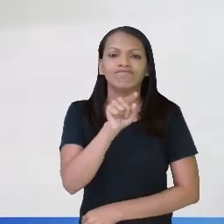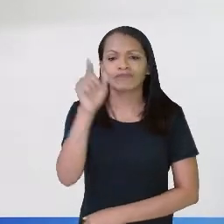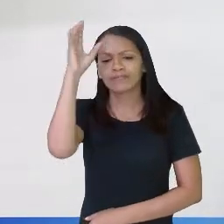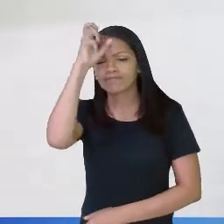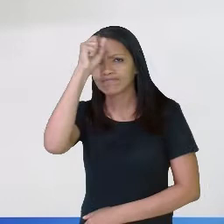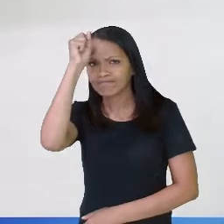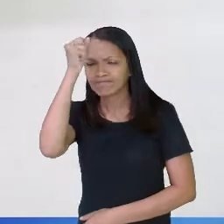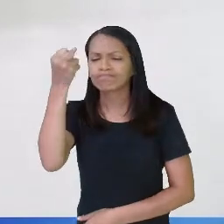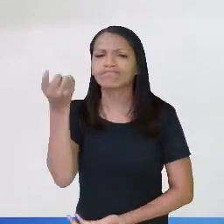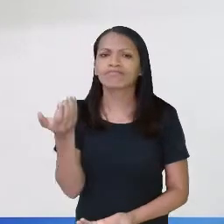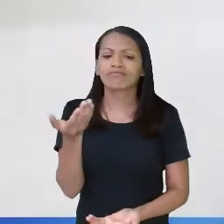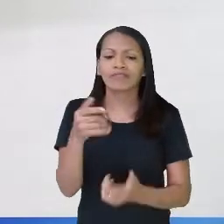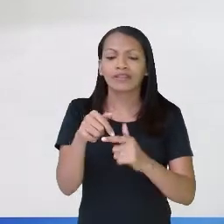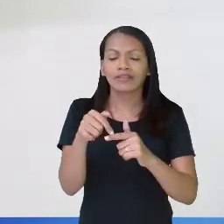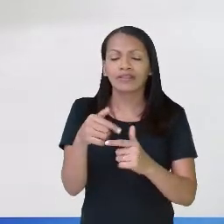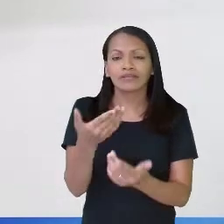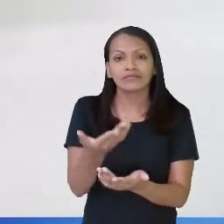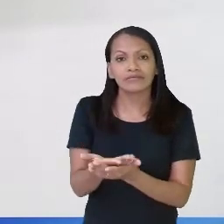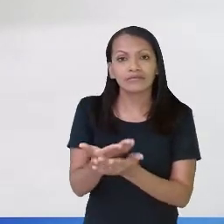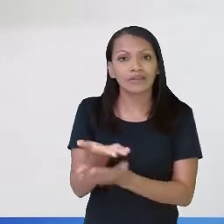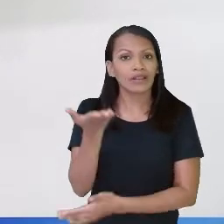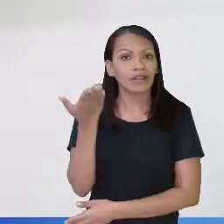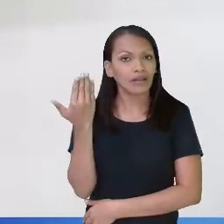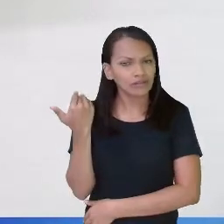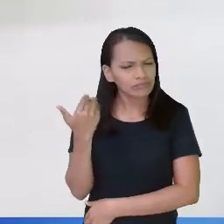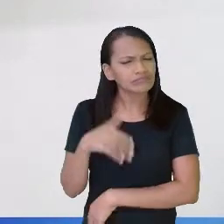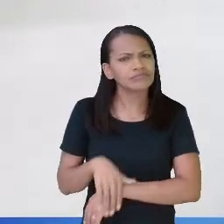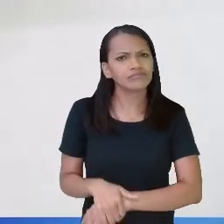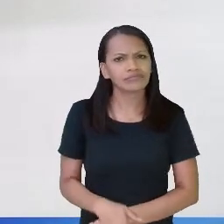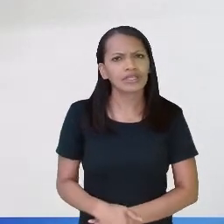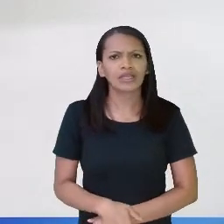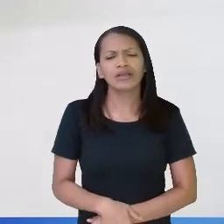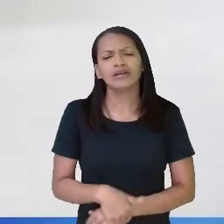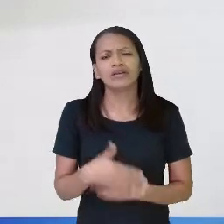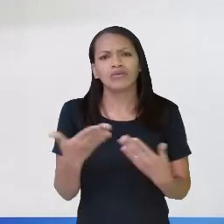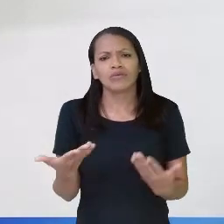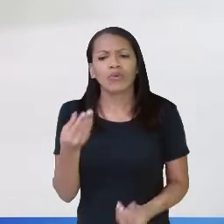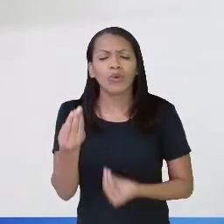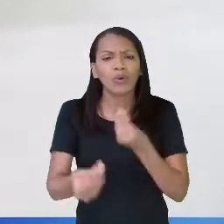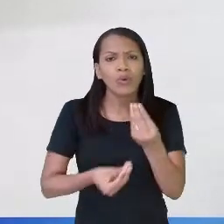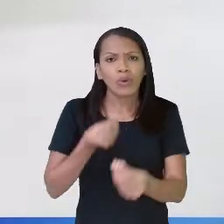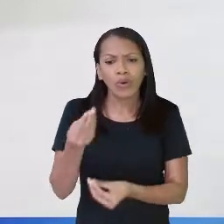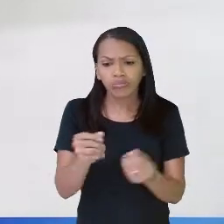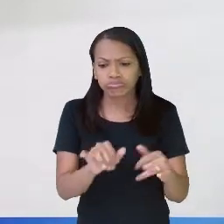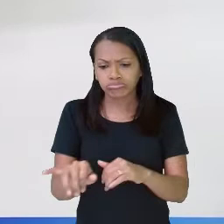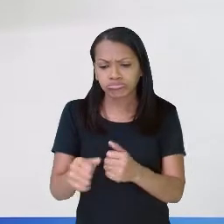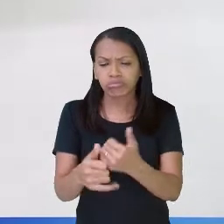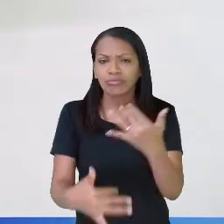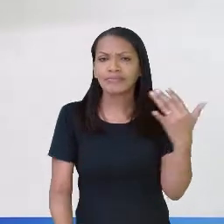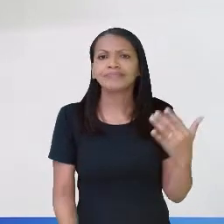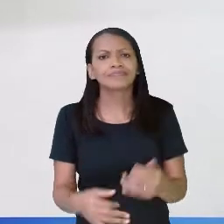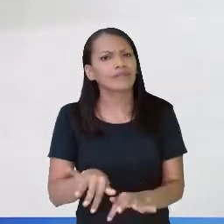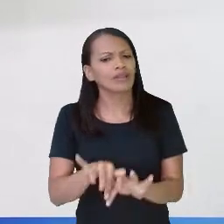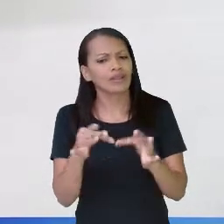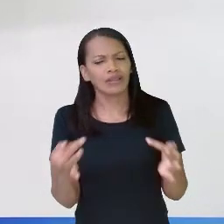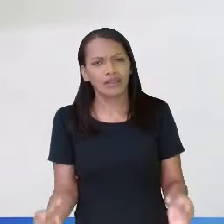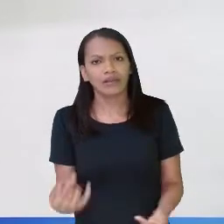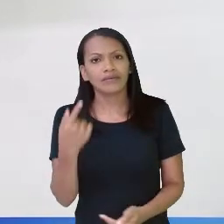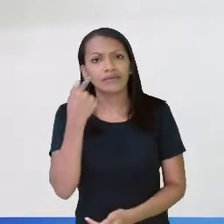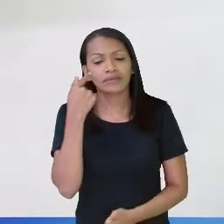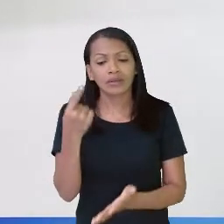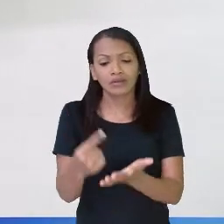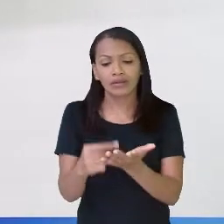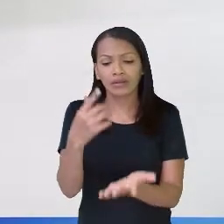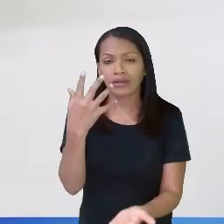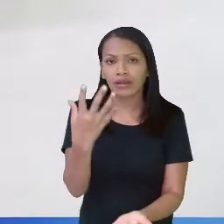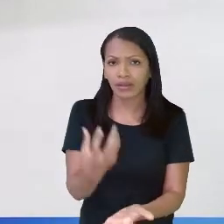como que eu posso interagir? Simples. Você vai baixar o aplicativo do Educa Recife. Além de assistir a aula em tempo real,